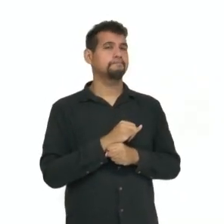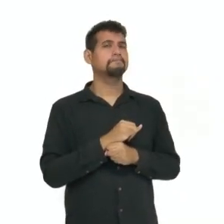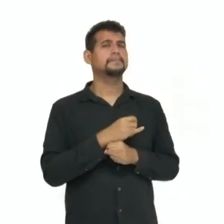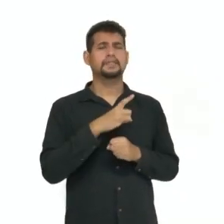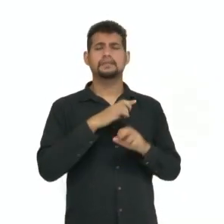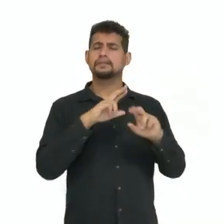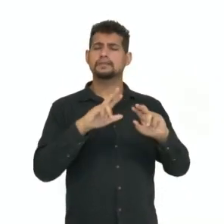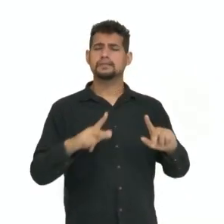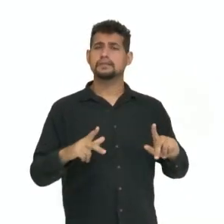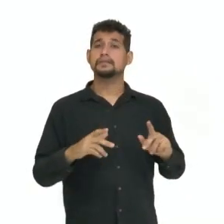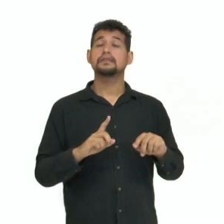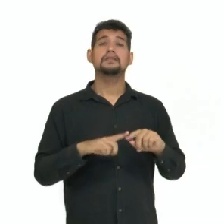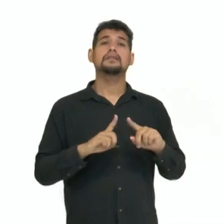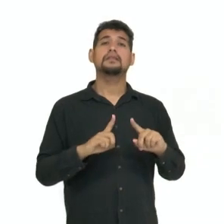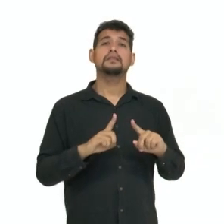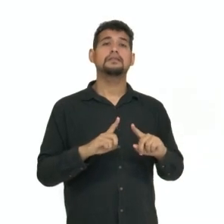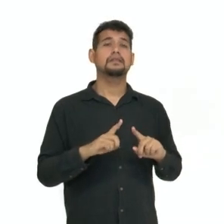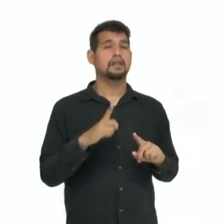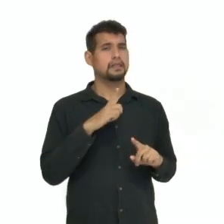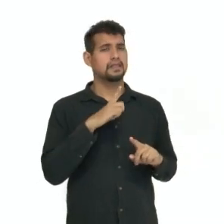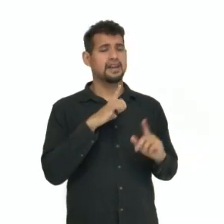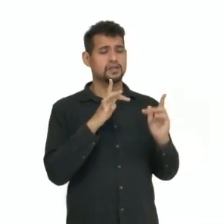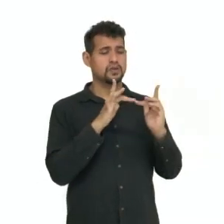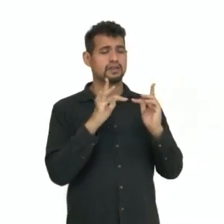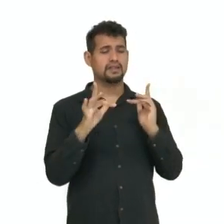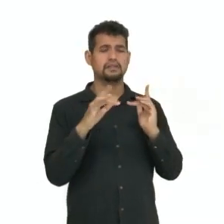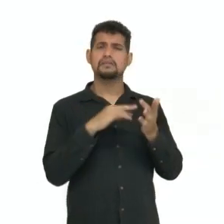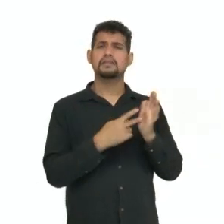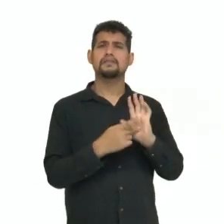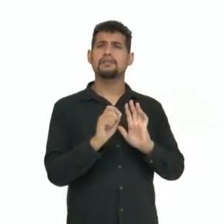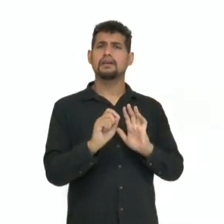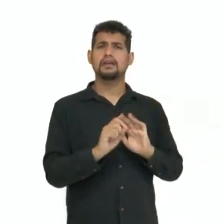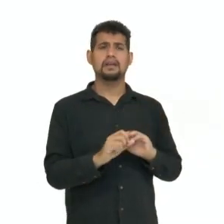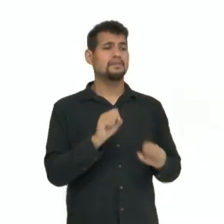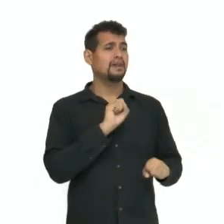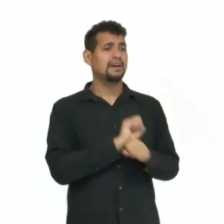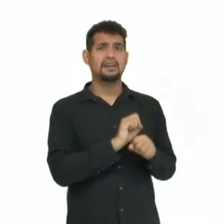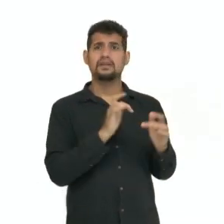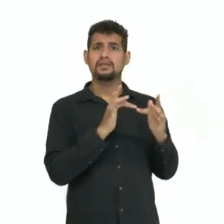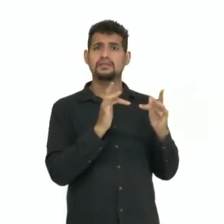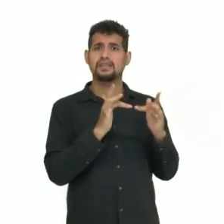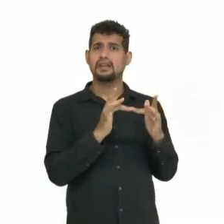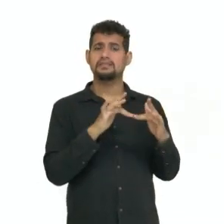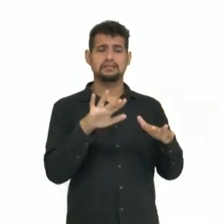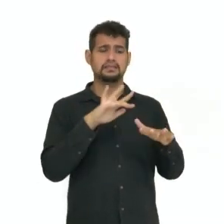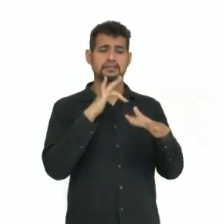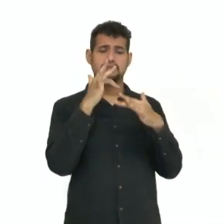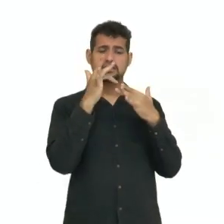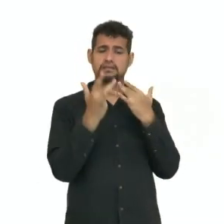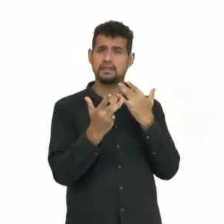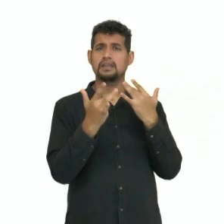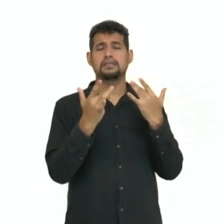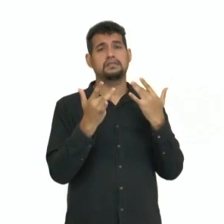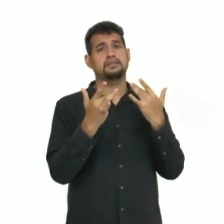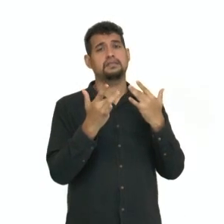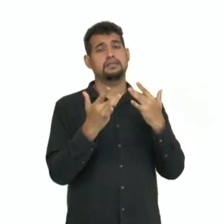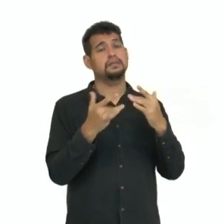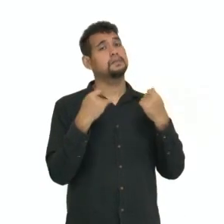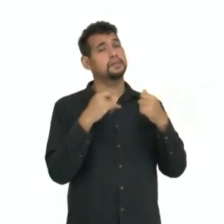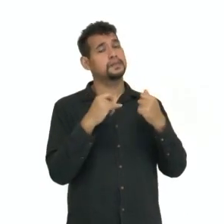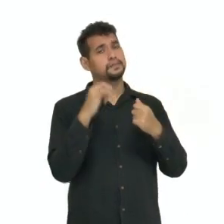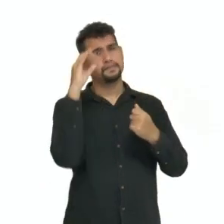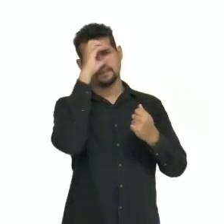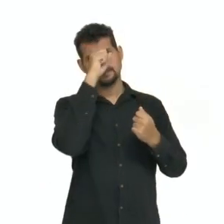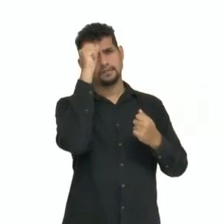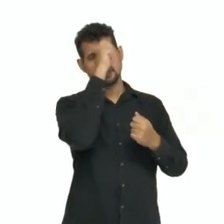portais favoritos. Estar desconectado significa parar de interagir nas redes sociais e não tomar conhecimento